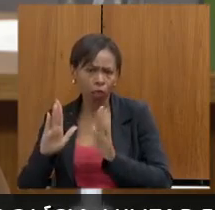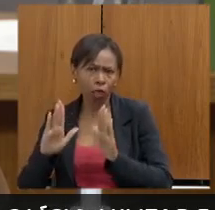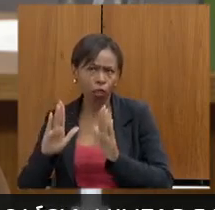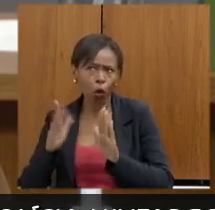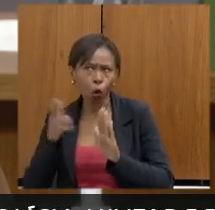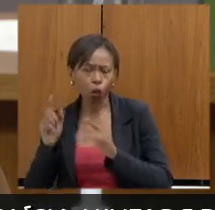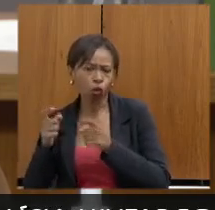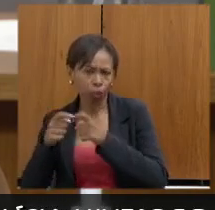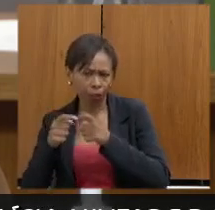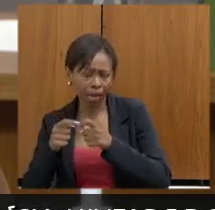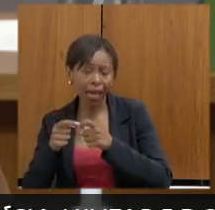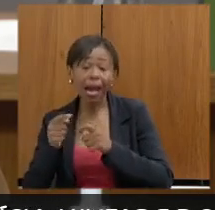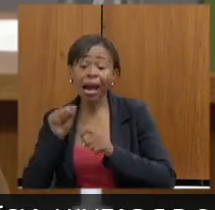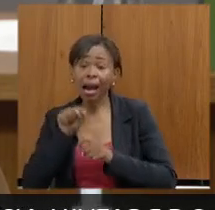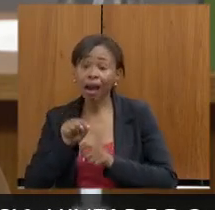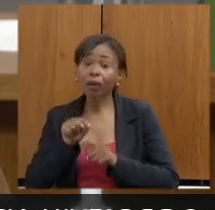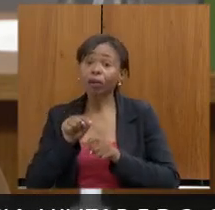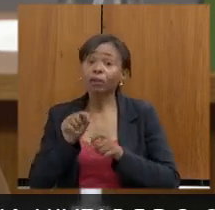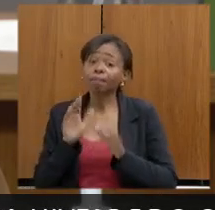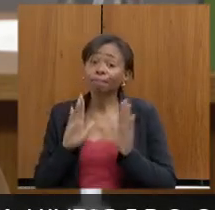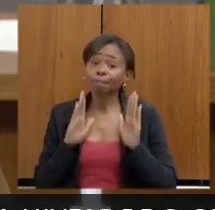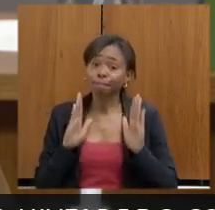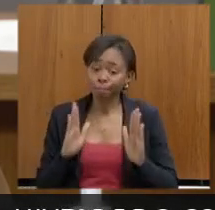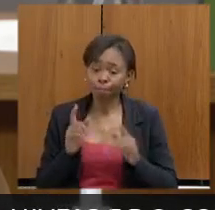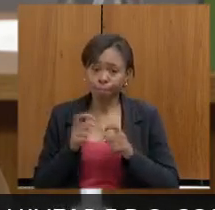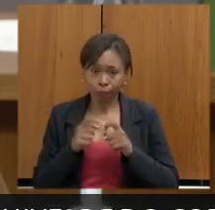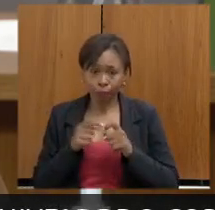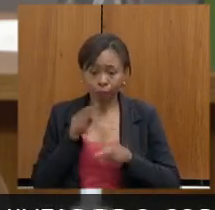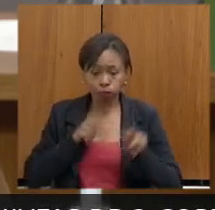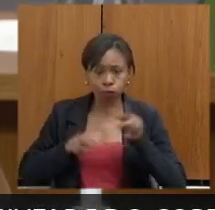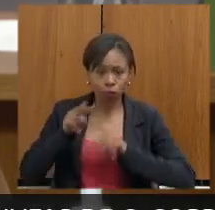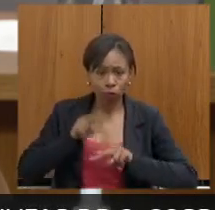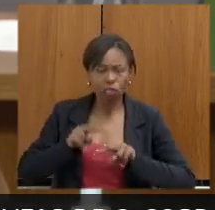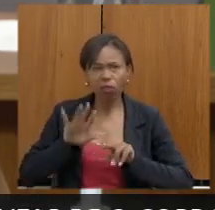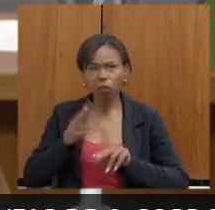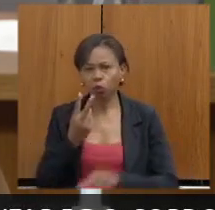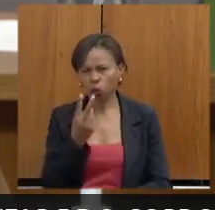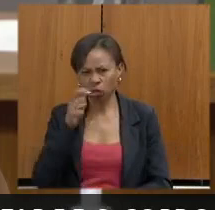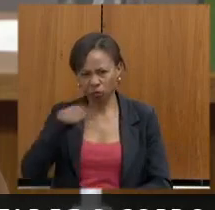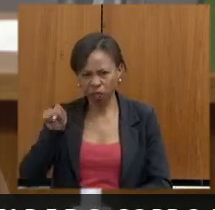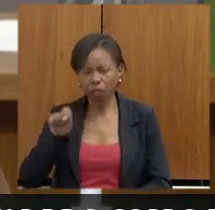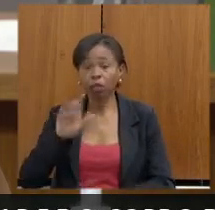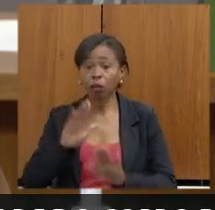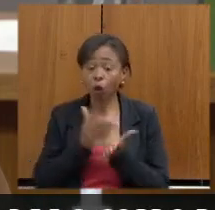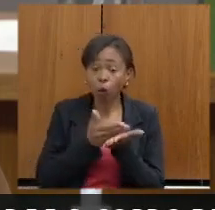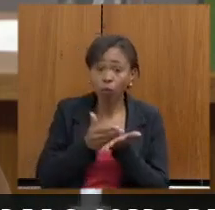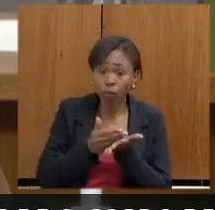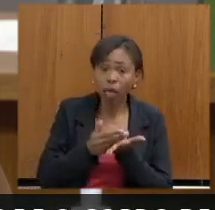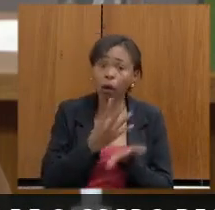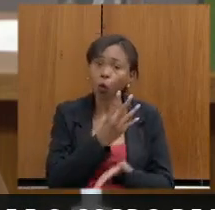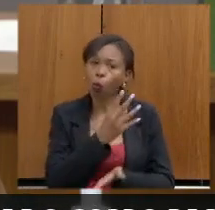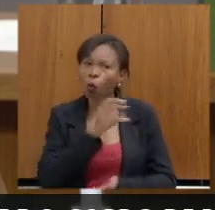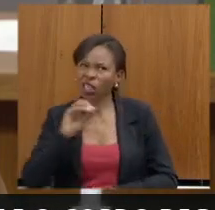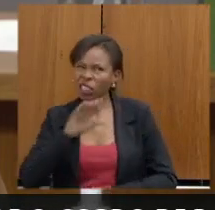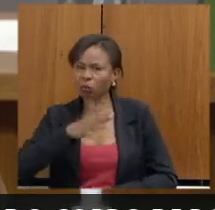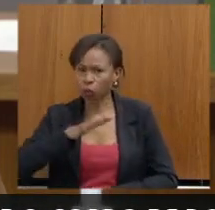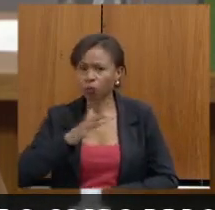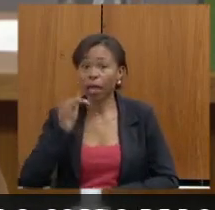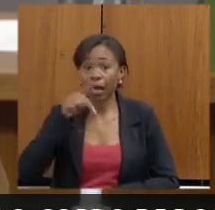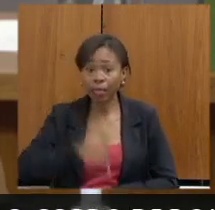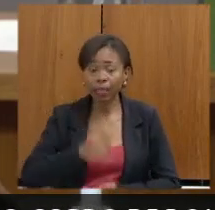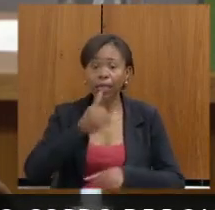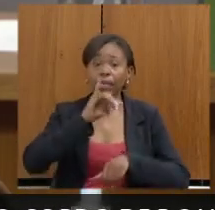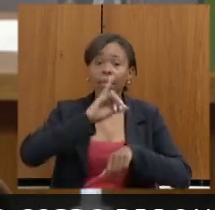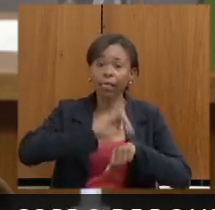médicos gasta então de dois meses que a gente quer iniciar com essa turma tanto quase 400 aqui na capital quanto também no interior